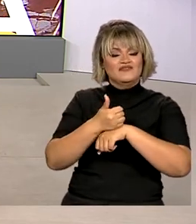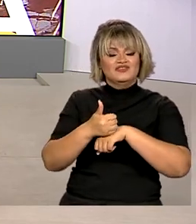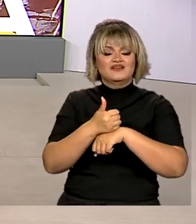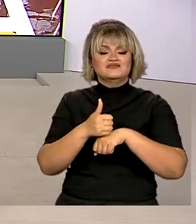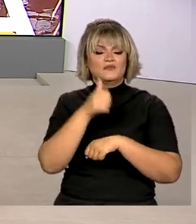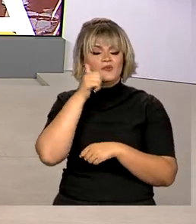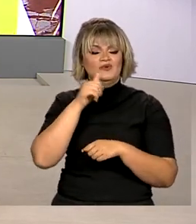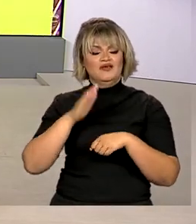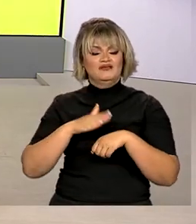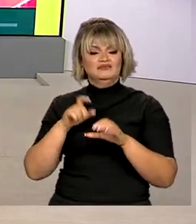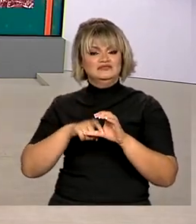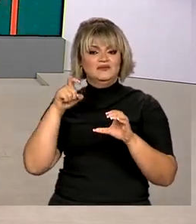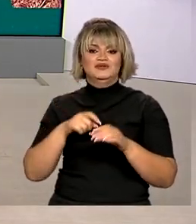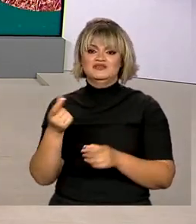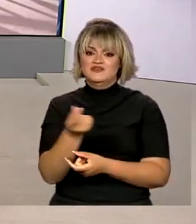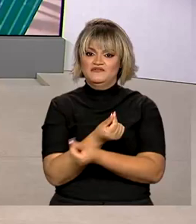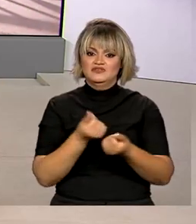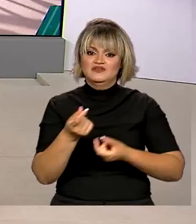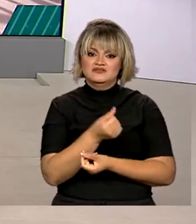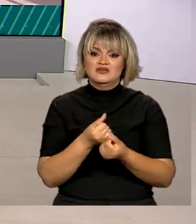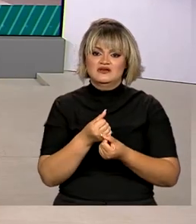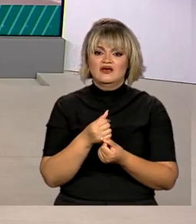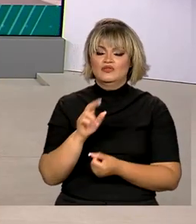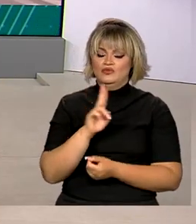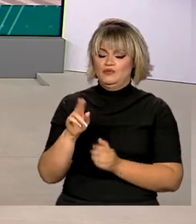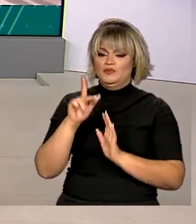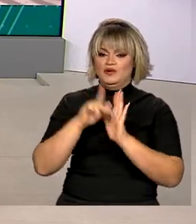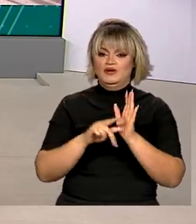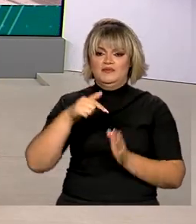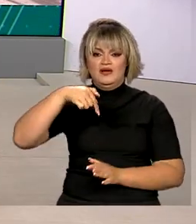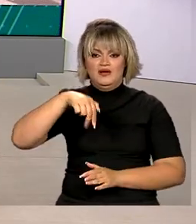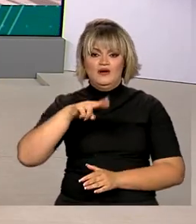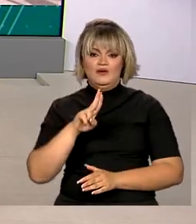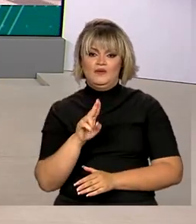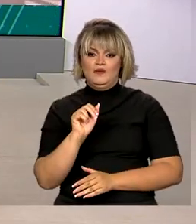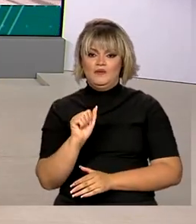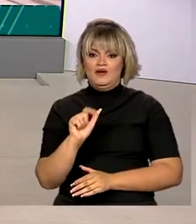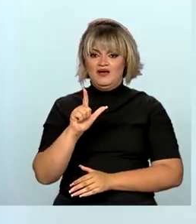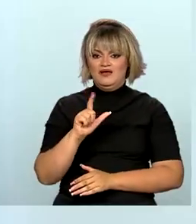autonomia financeira. A iniciativa faz parte do programa Qualifica Mulher.